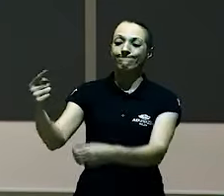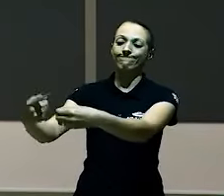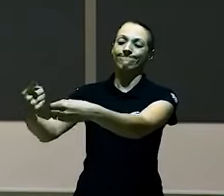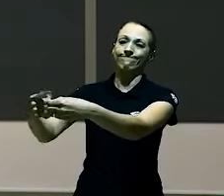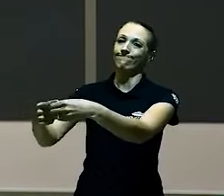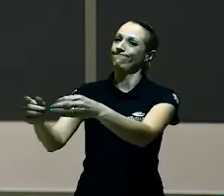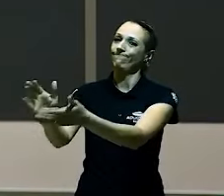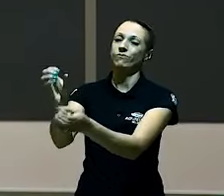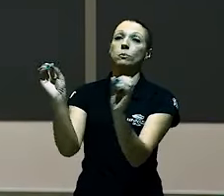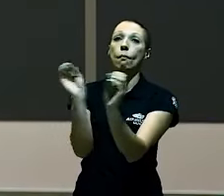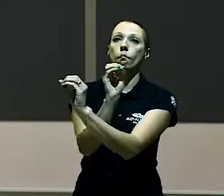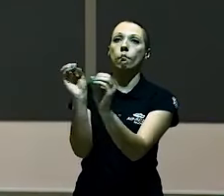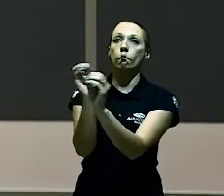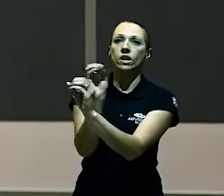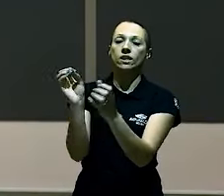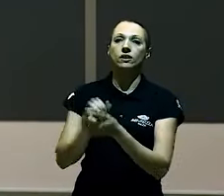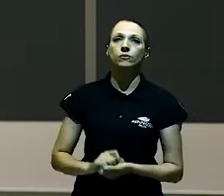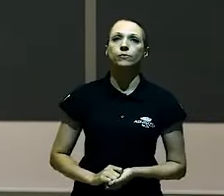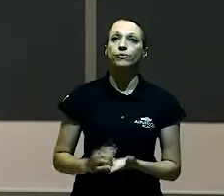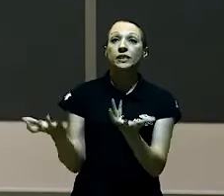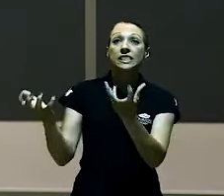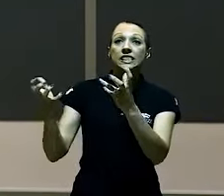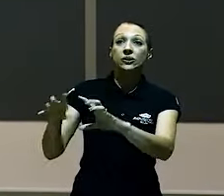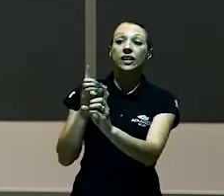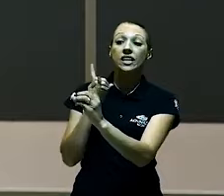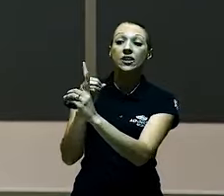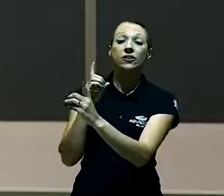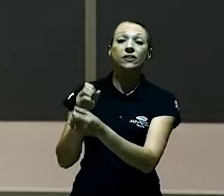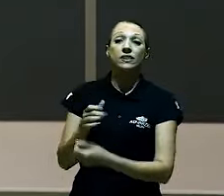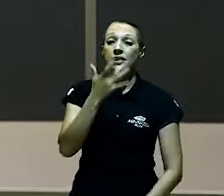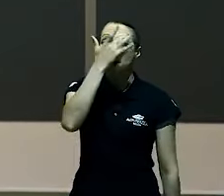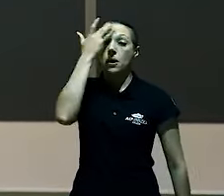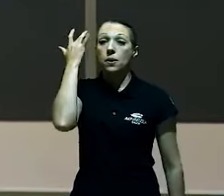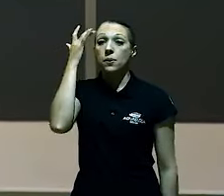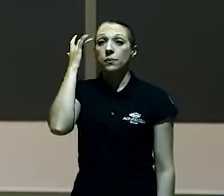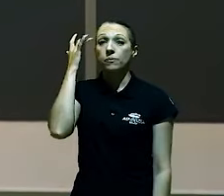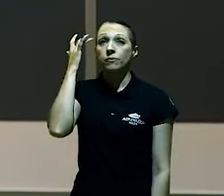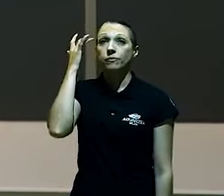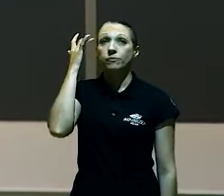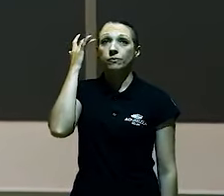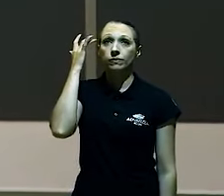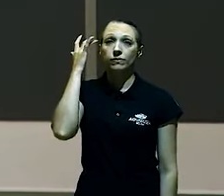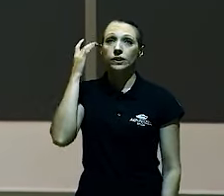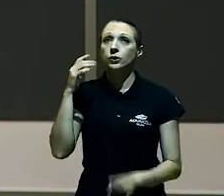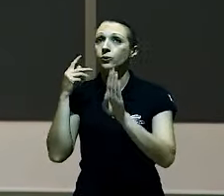Ele não queria correr o risco de encontrar com alguém a quem Deus pudesse usar e dizer para ele: há um chamado te